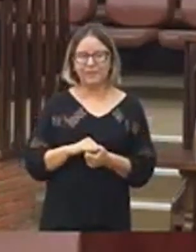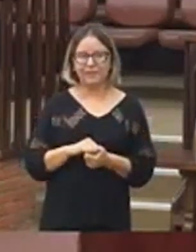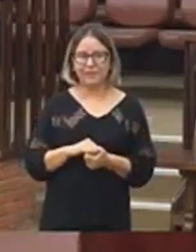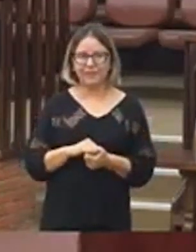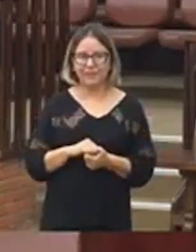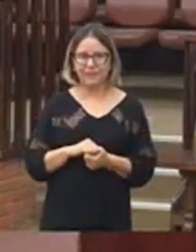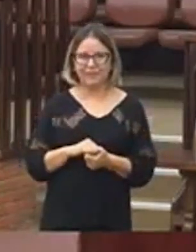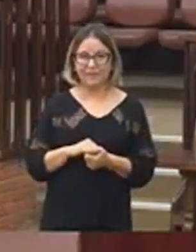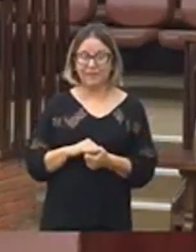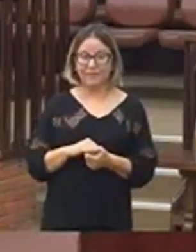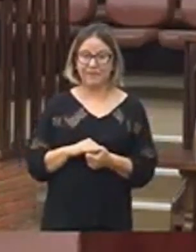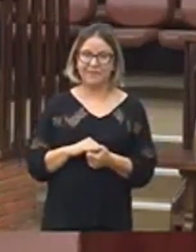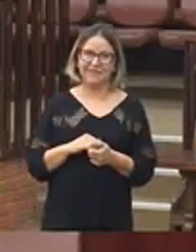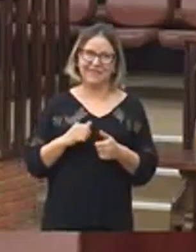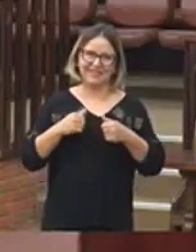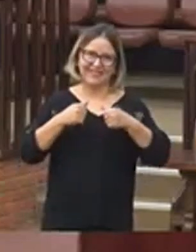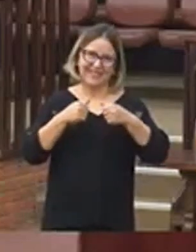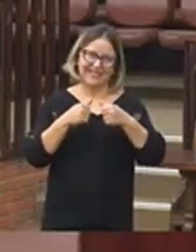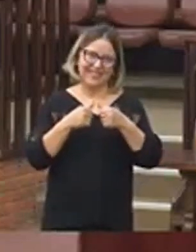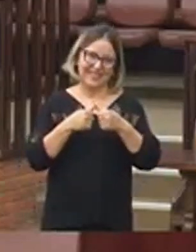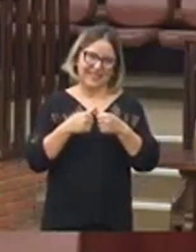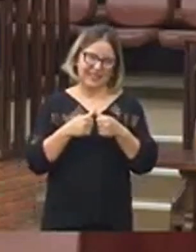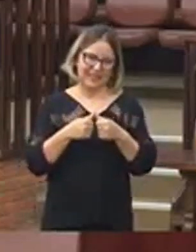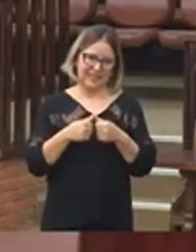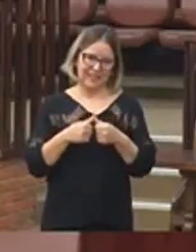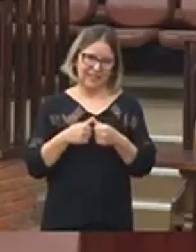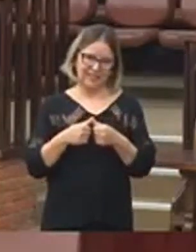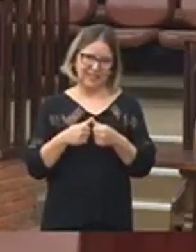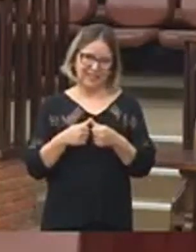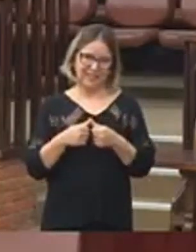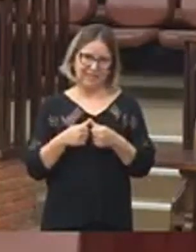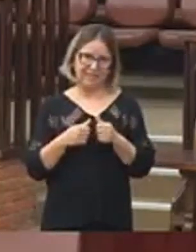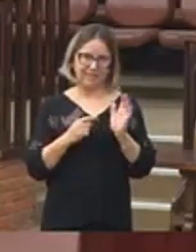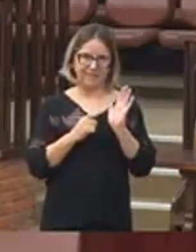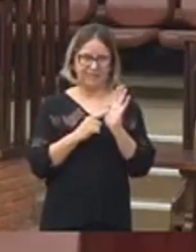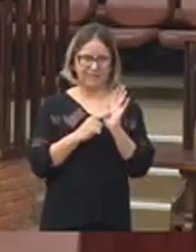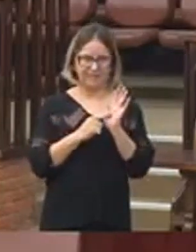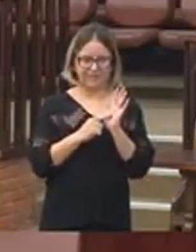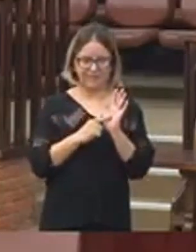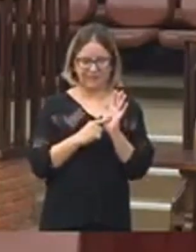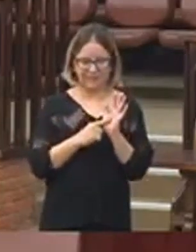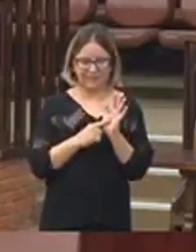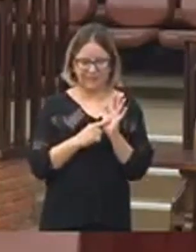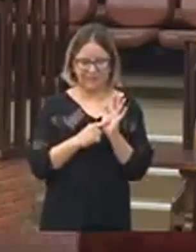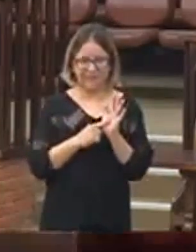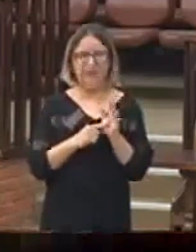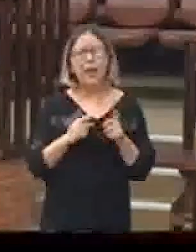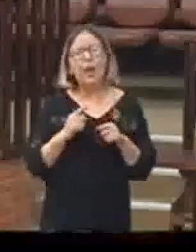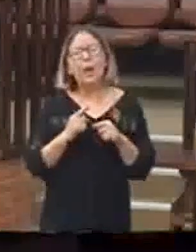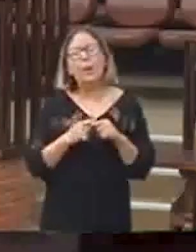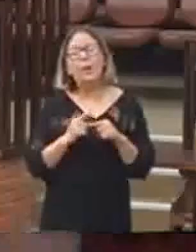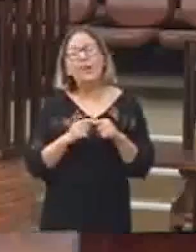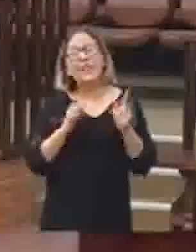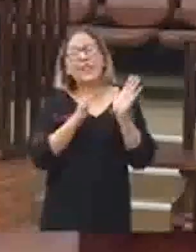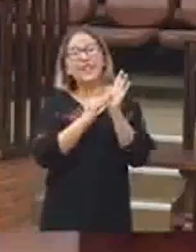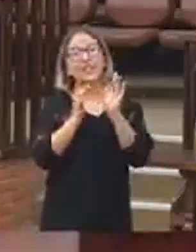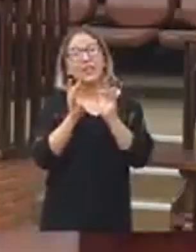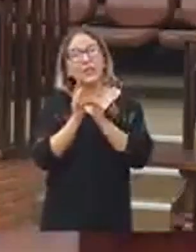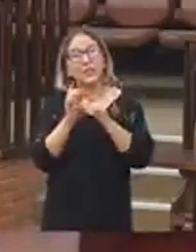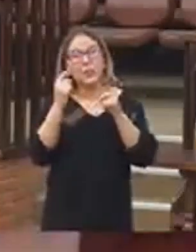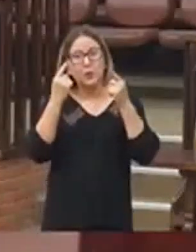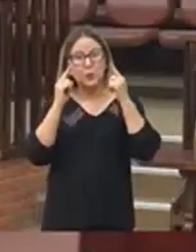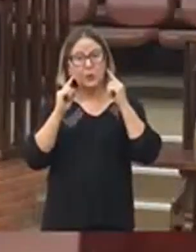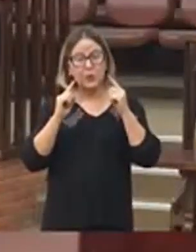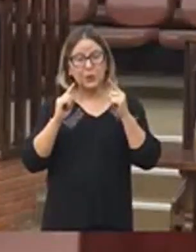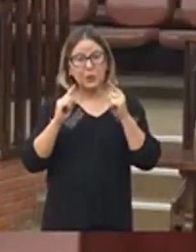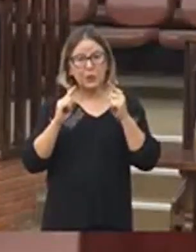a questão aqui é a seguinte. Por que Jesus chorou naquela hora?